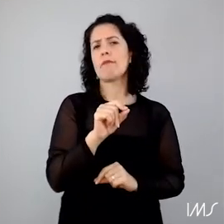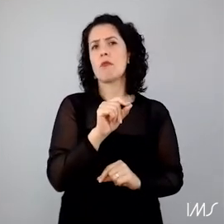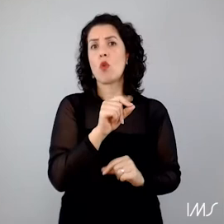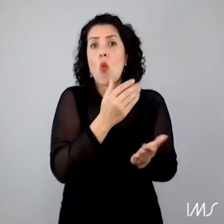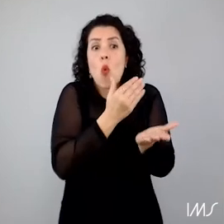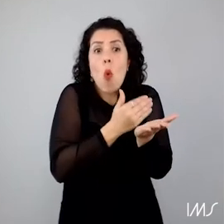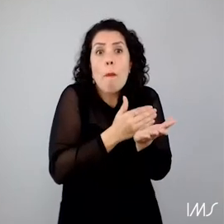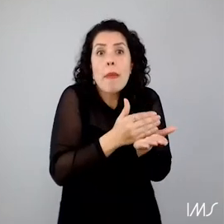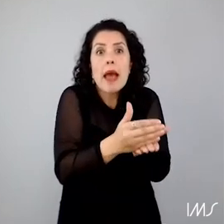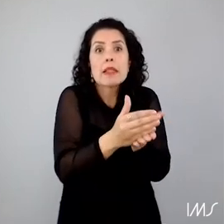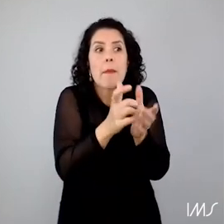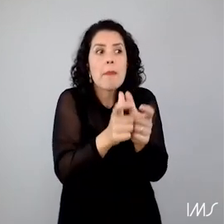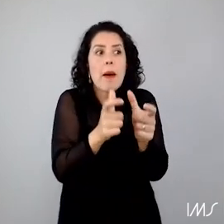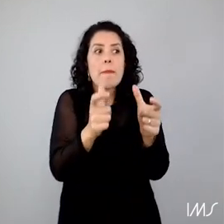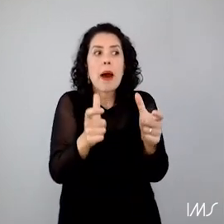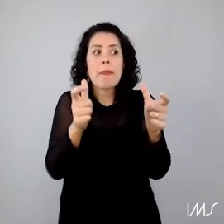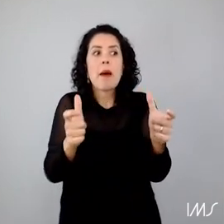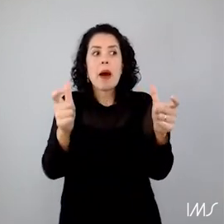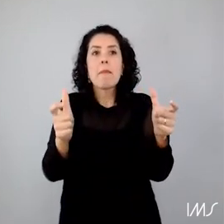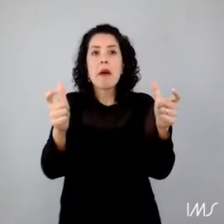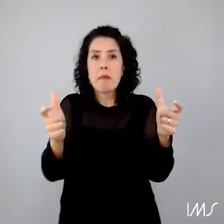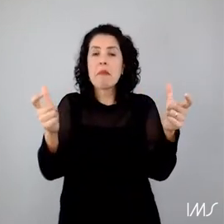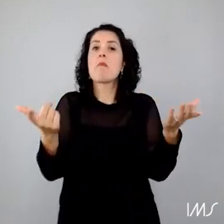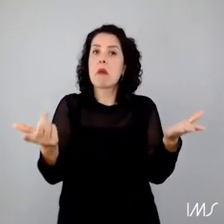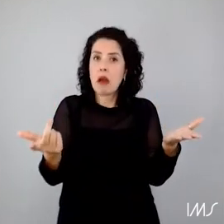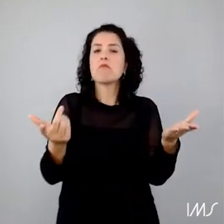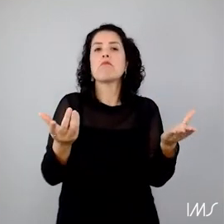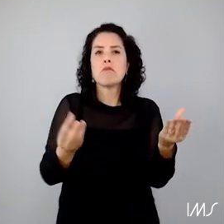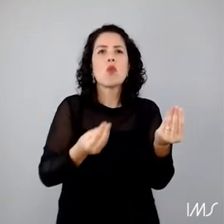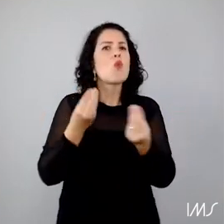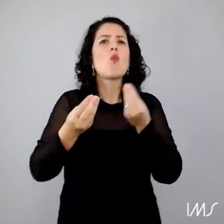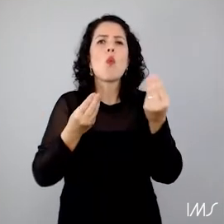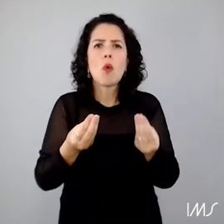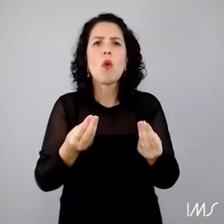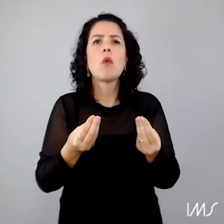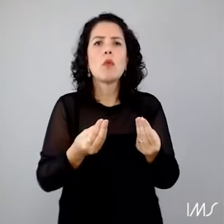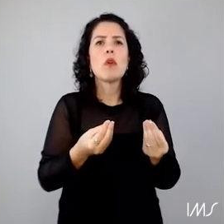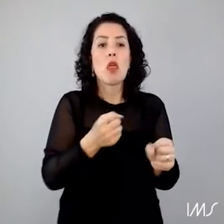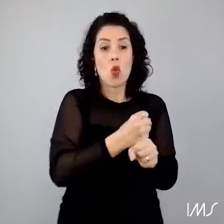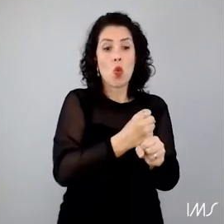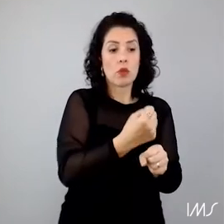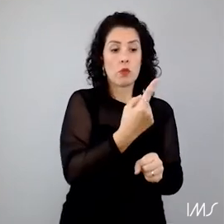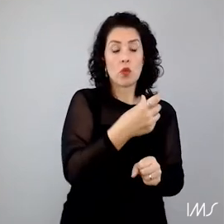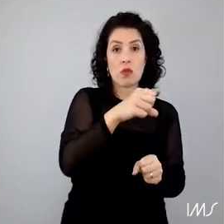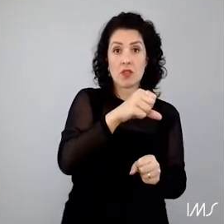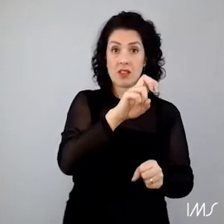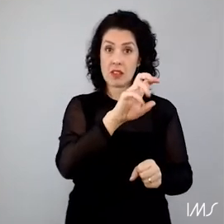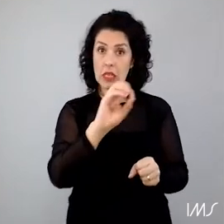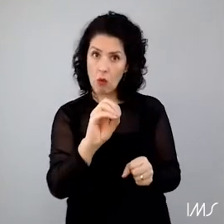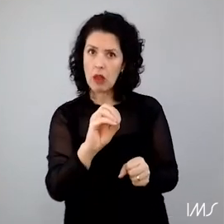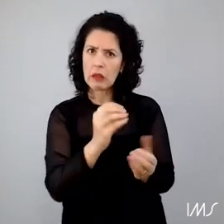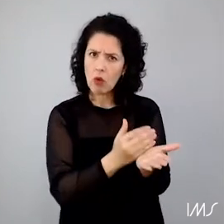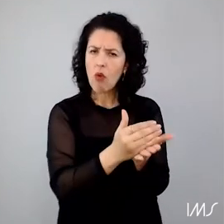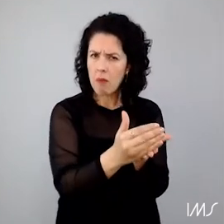do fotojornalismo nos anos 50, 40 e 50, em torno da revista Cruzeiro e seu próprio ciclo, que se encerra um pouco